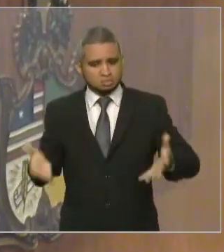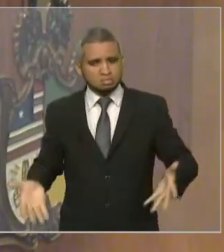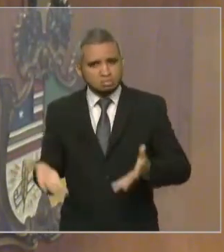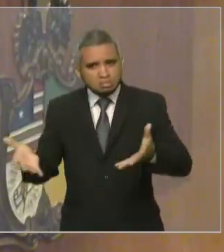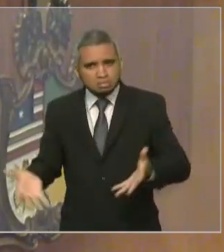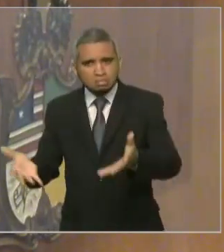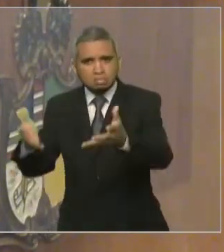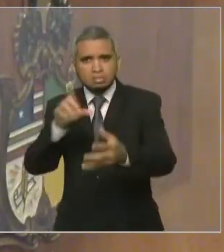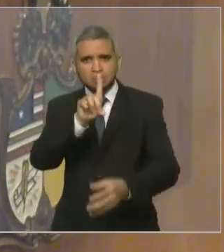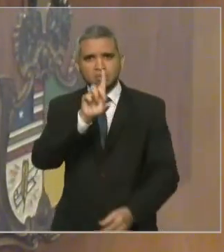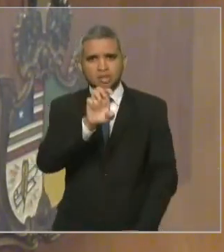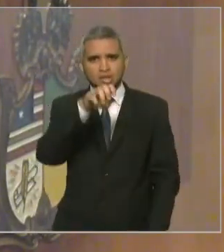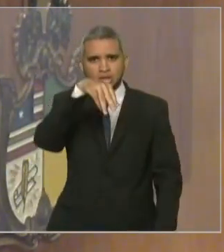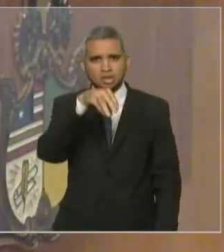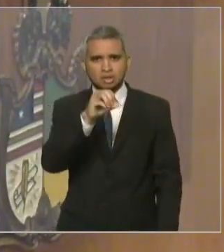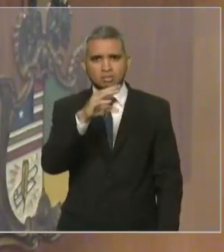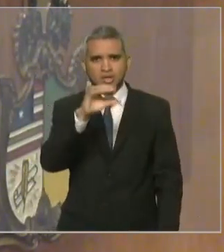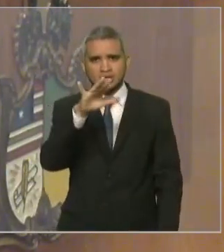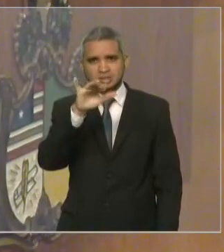Brasil precisa disso.